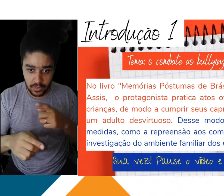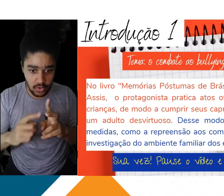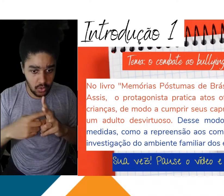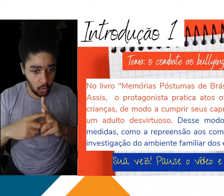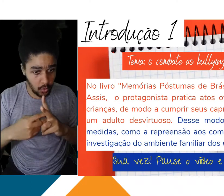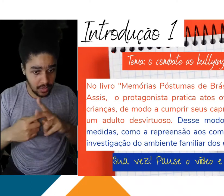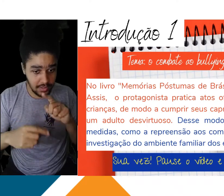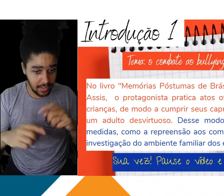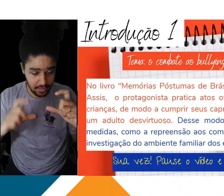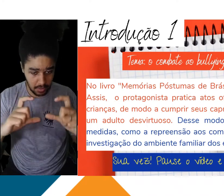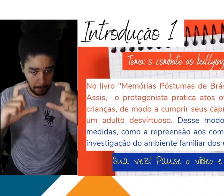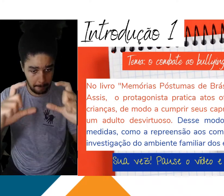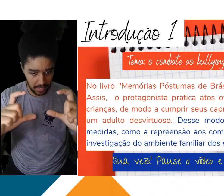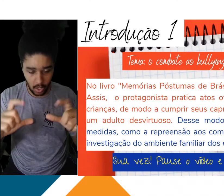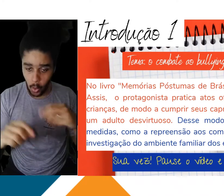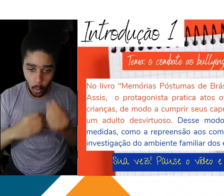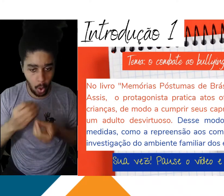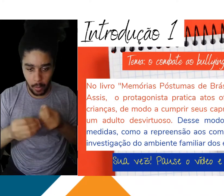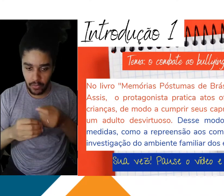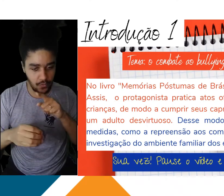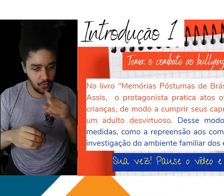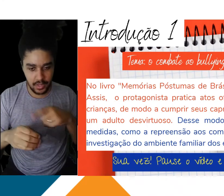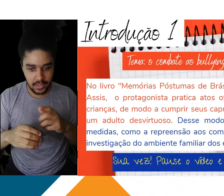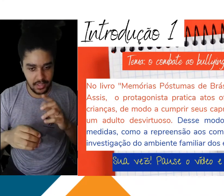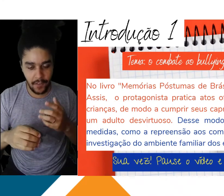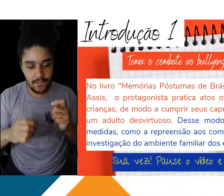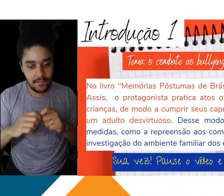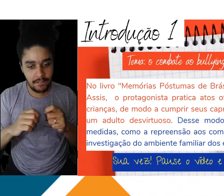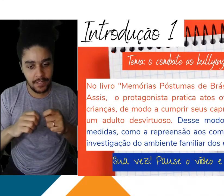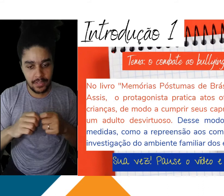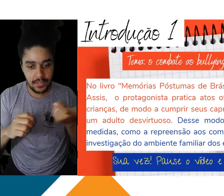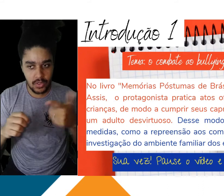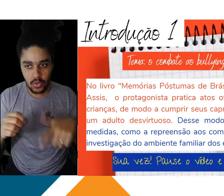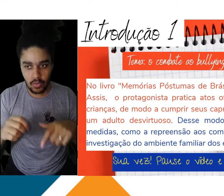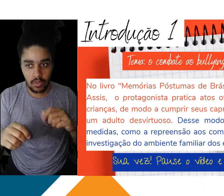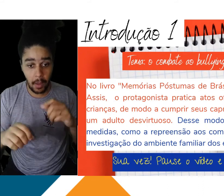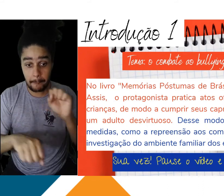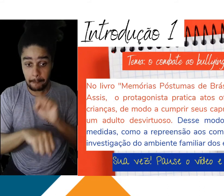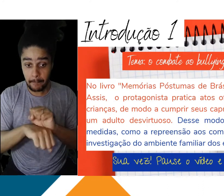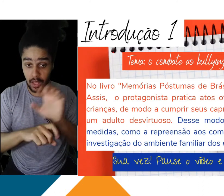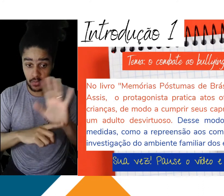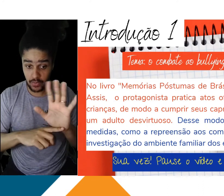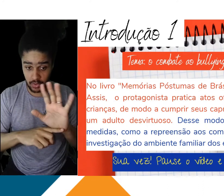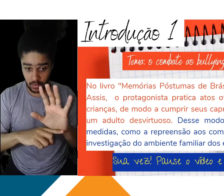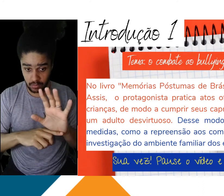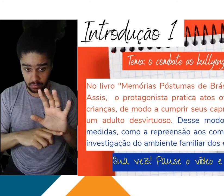que vocês consertem esse parágrafo. Como vocês reformulariam a construção desse parágrafo? Pausa o vídeo.